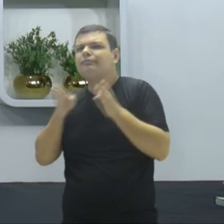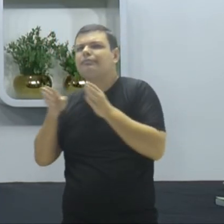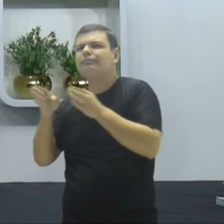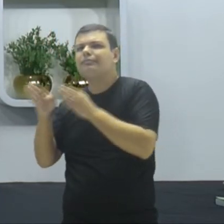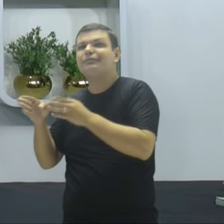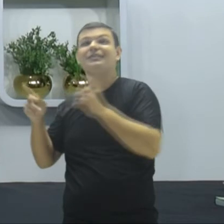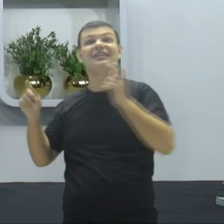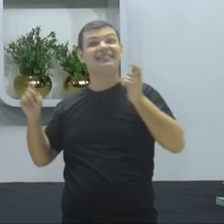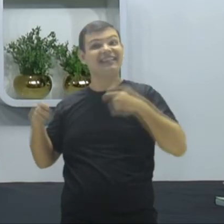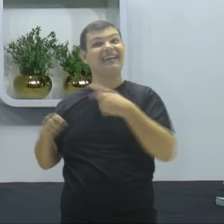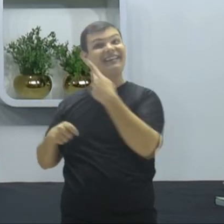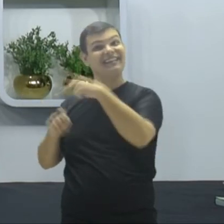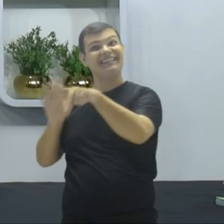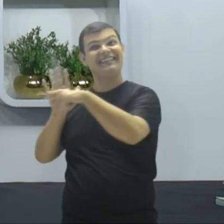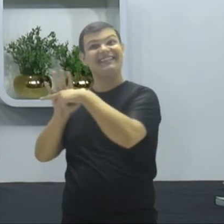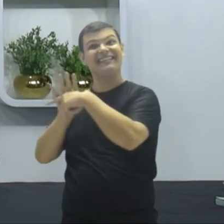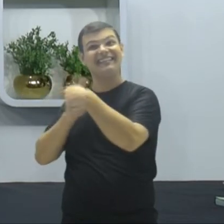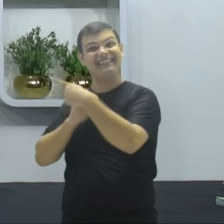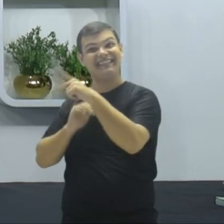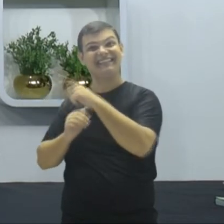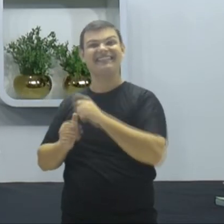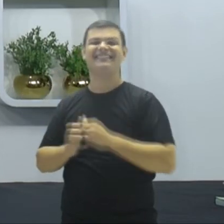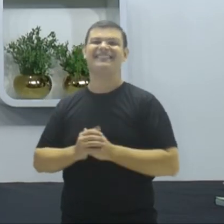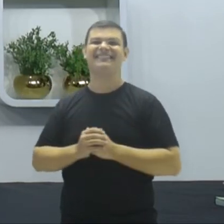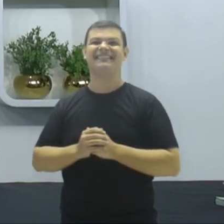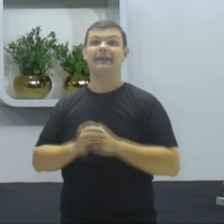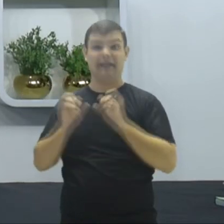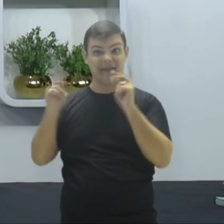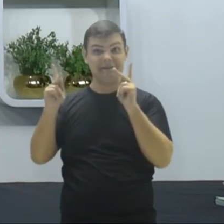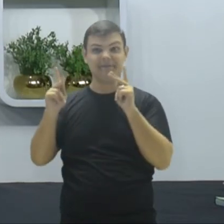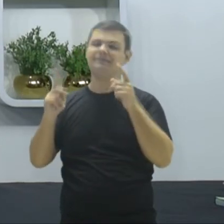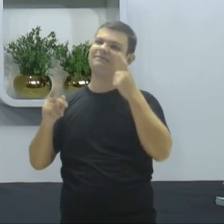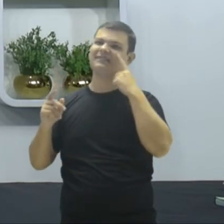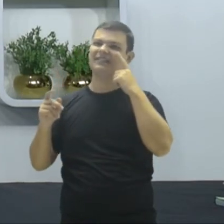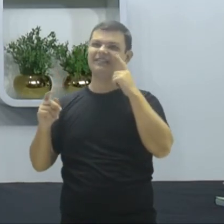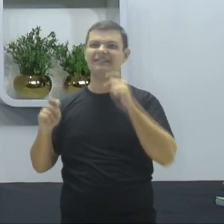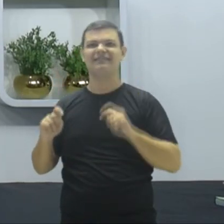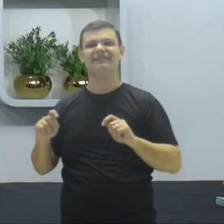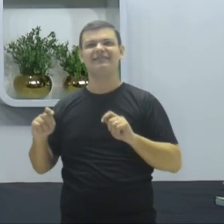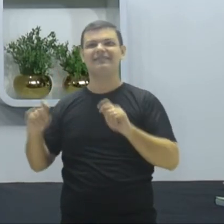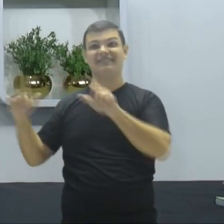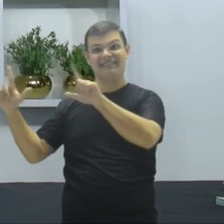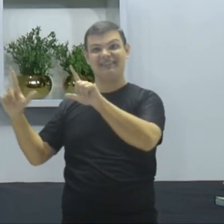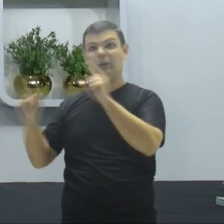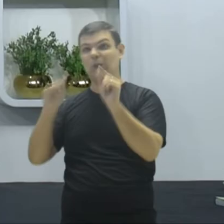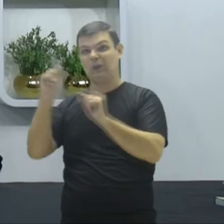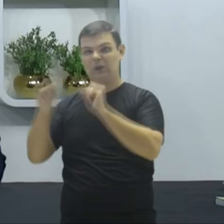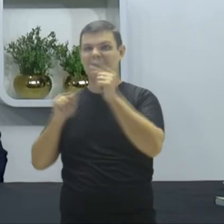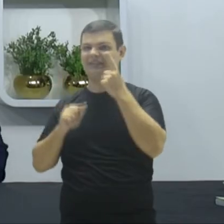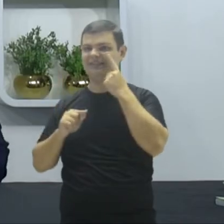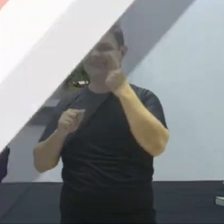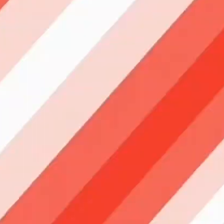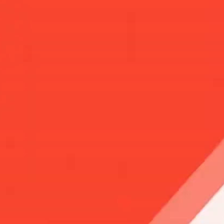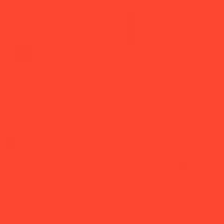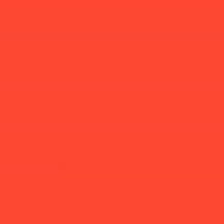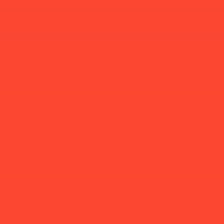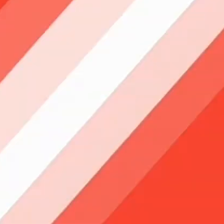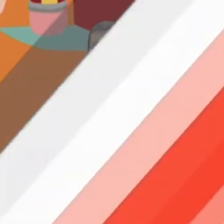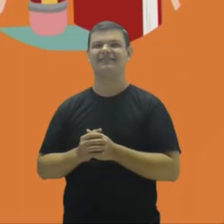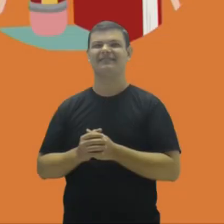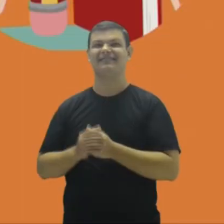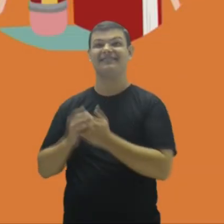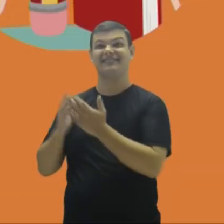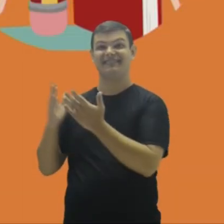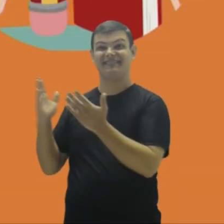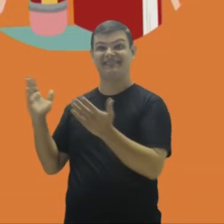um texto só seu, ok? Então, vamos acompanhar nas imagens os elementos da narrativa, ok? Vamos lá.